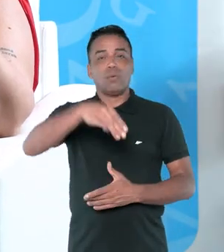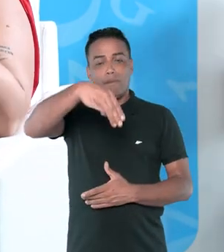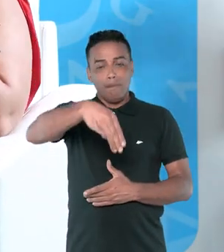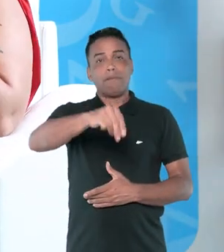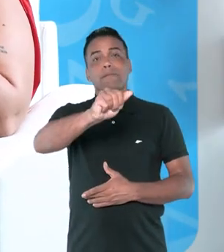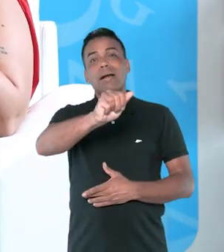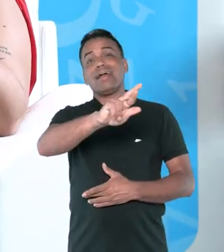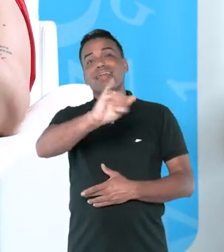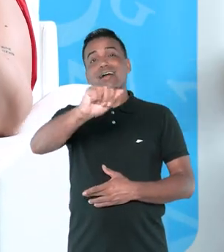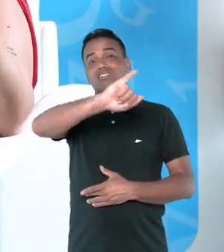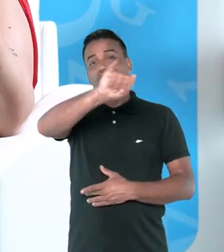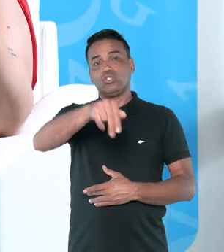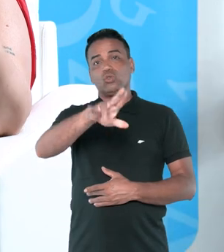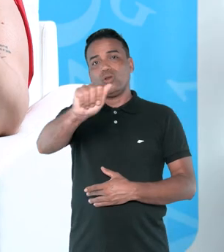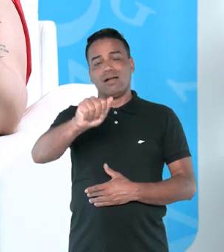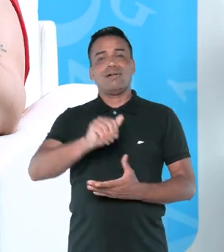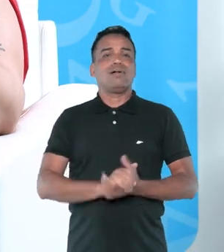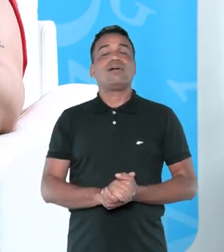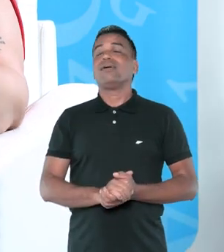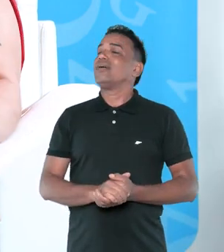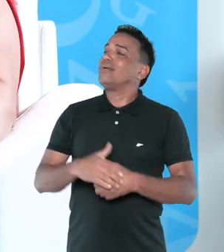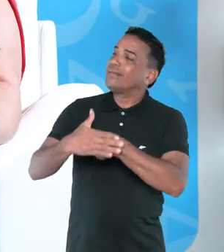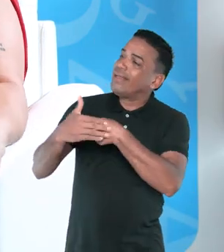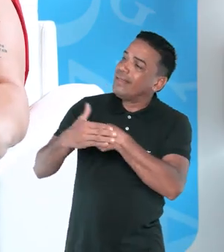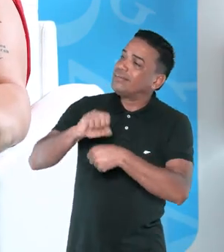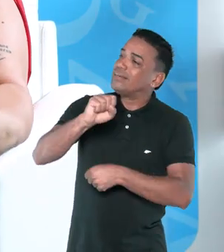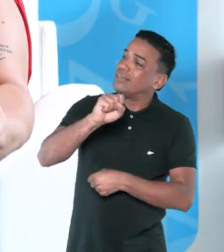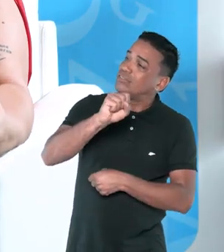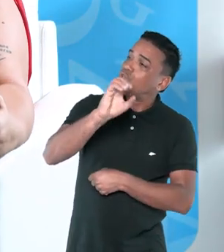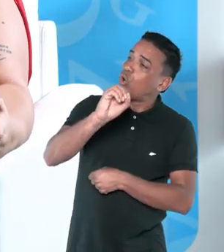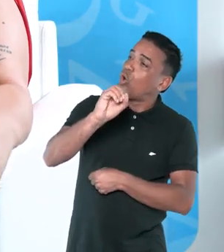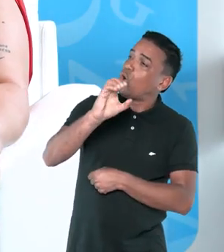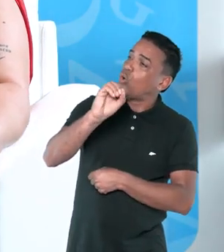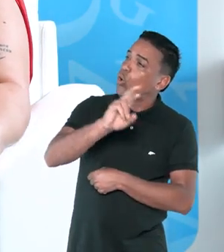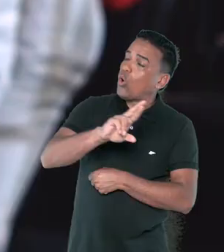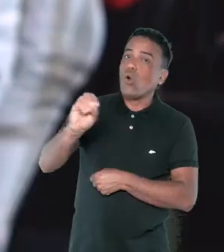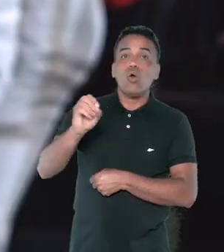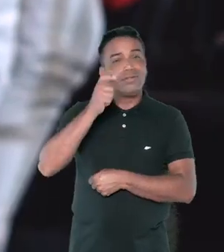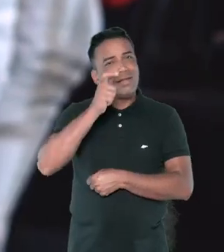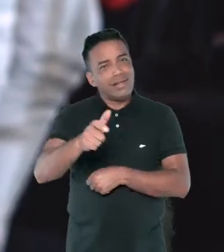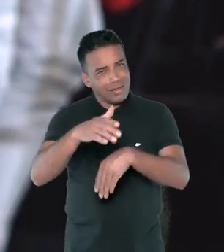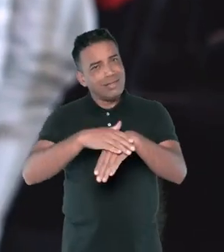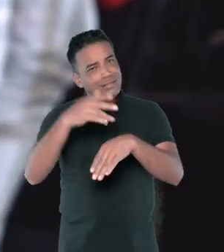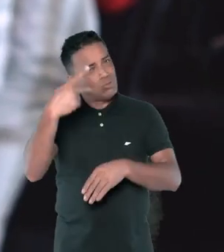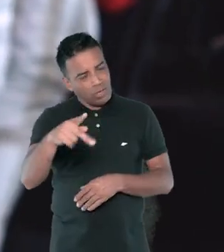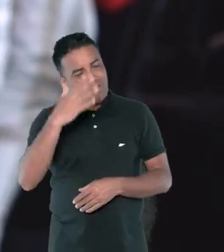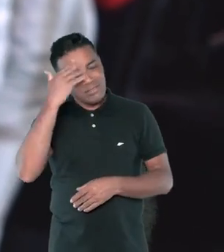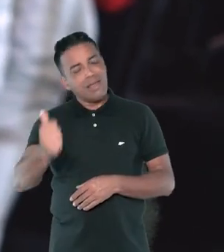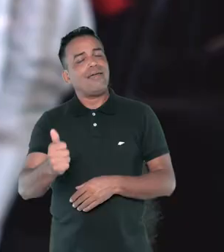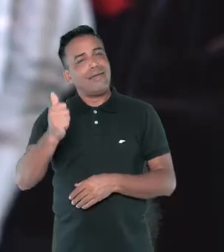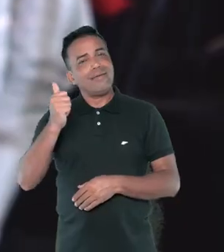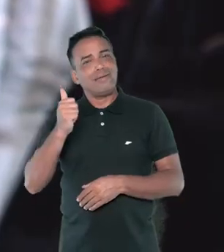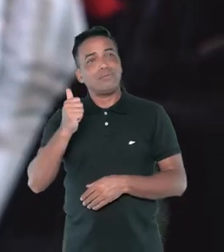responde imediatamente, diz assim, querida Socorro, já estou ciente do seu interesse na oficina.